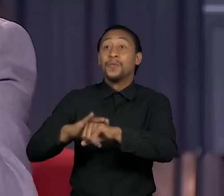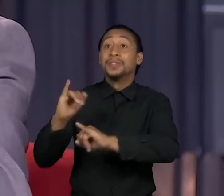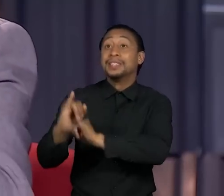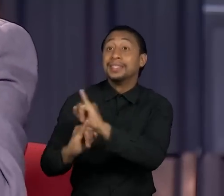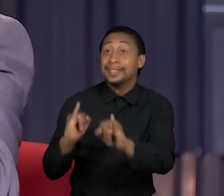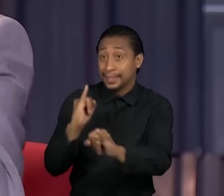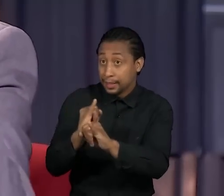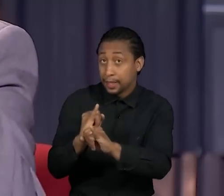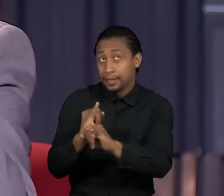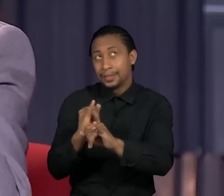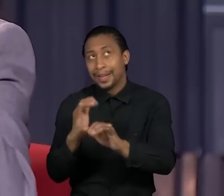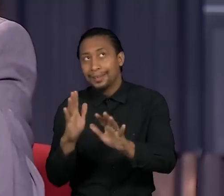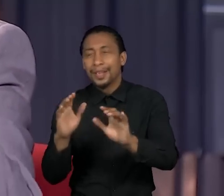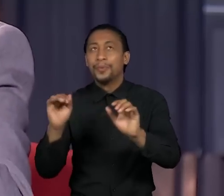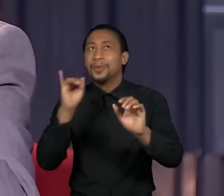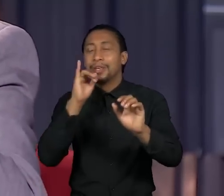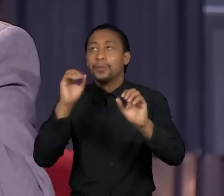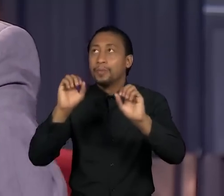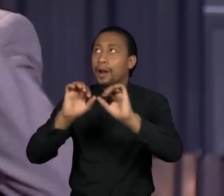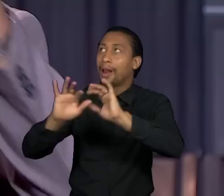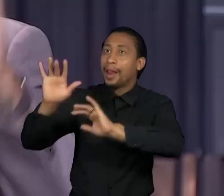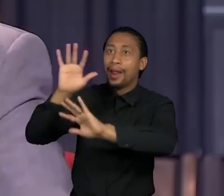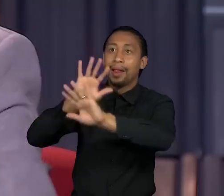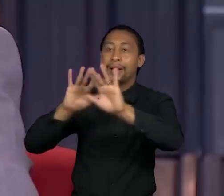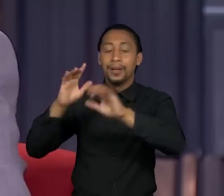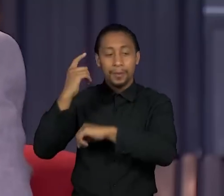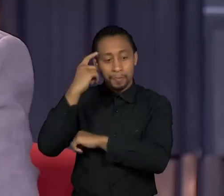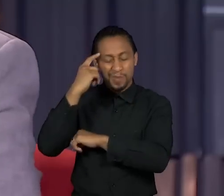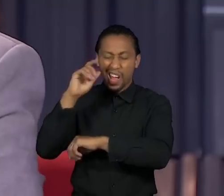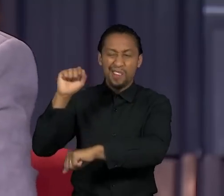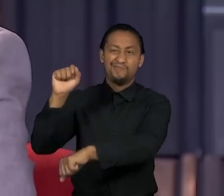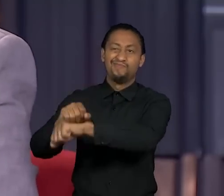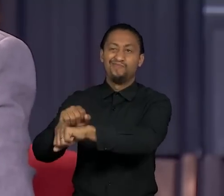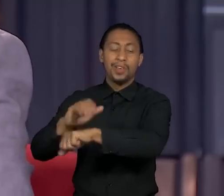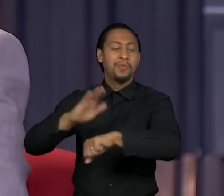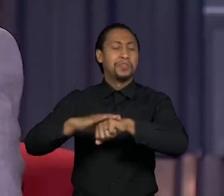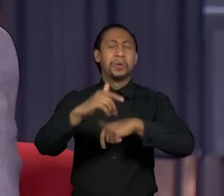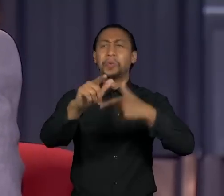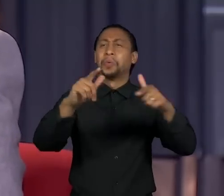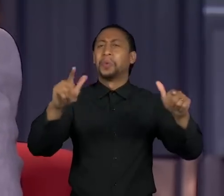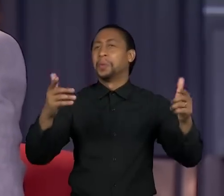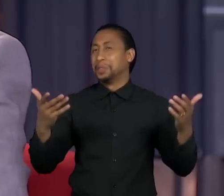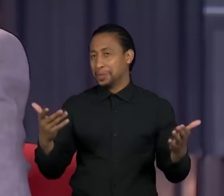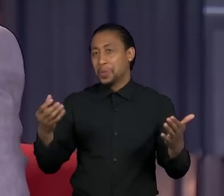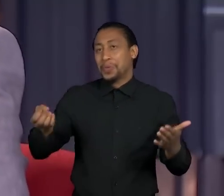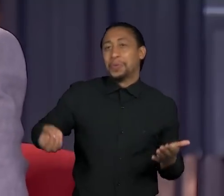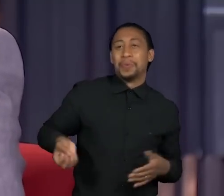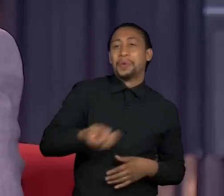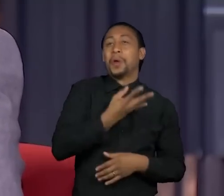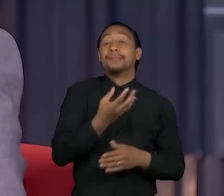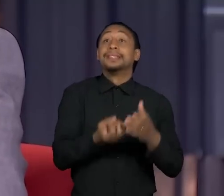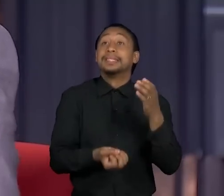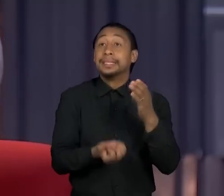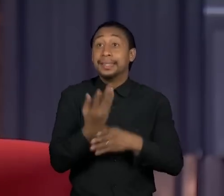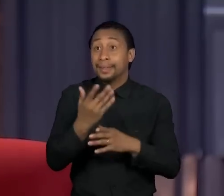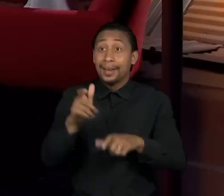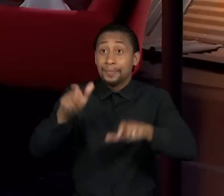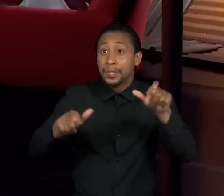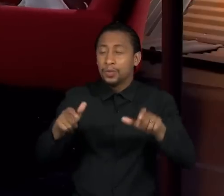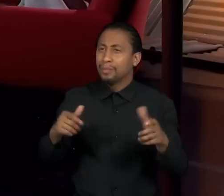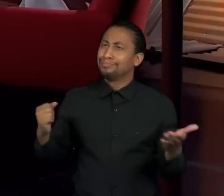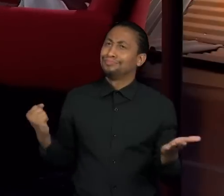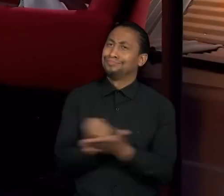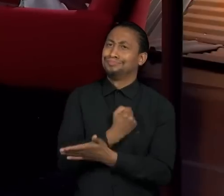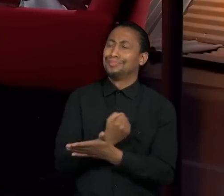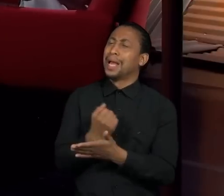internet, um quadro, né? Vira um quadro. Aí do nada eu paro de fazer e vou fazer outras coisas novas e vou criar, e a galera fica, poxa, parou